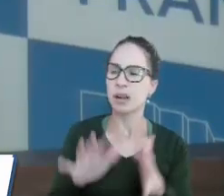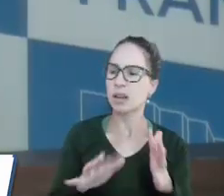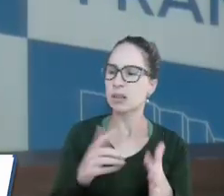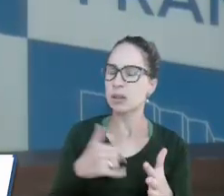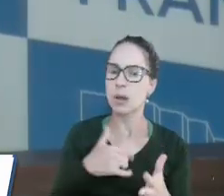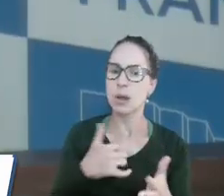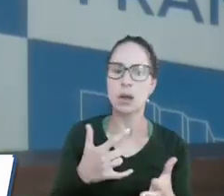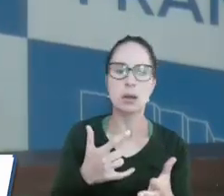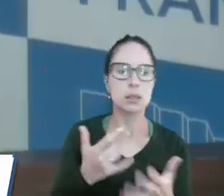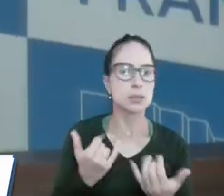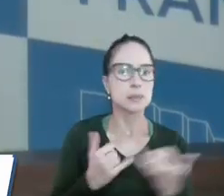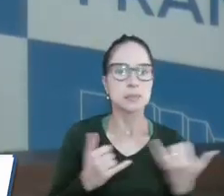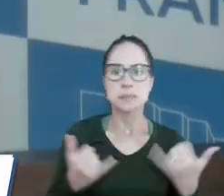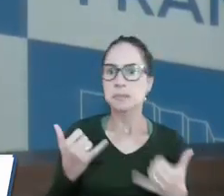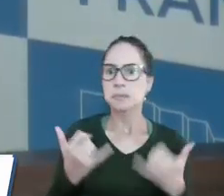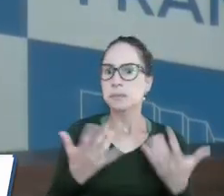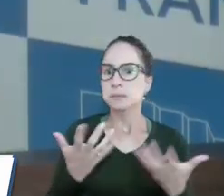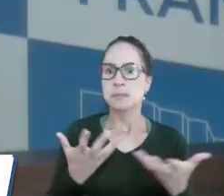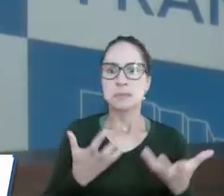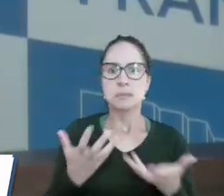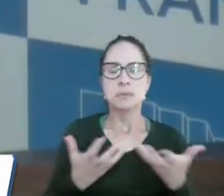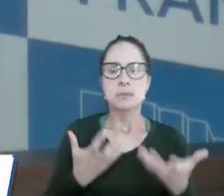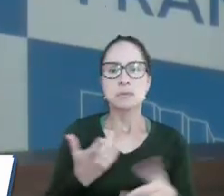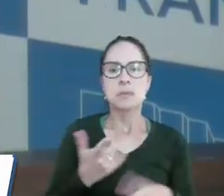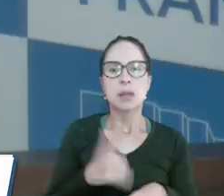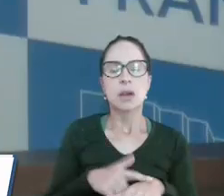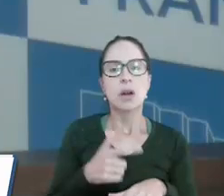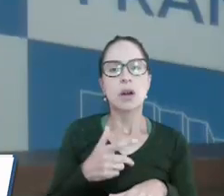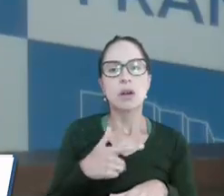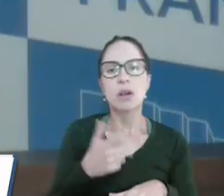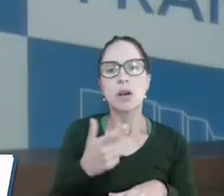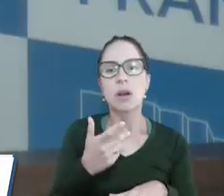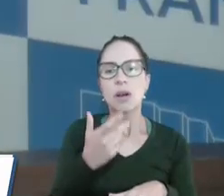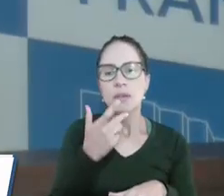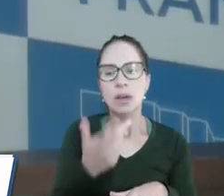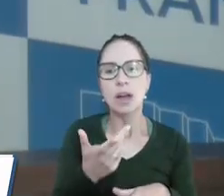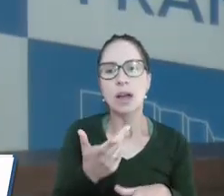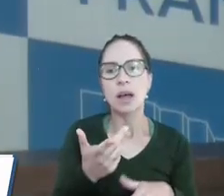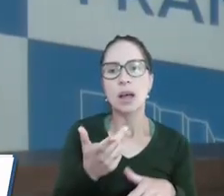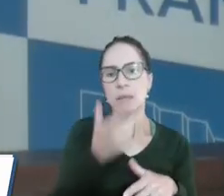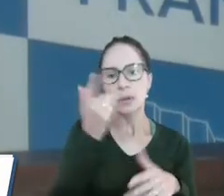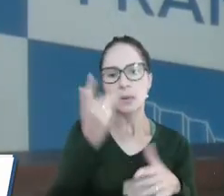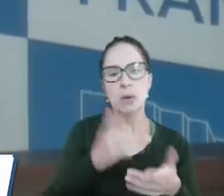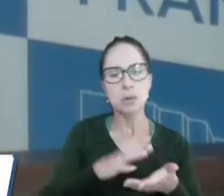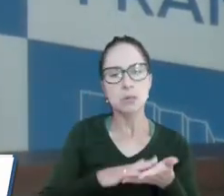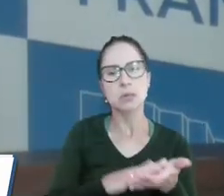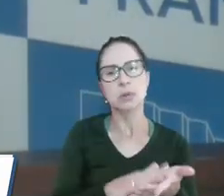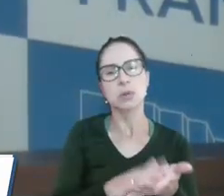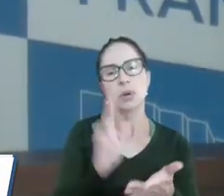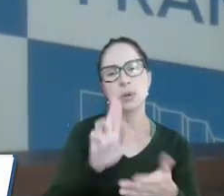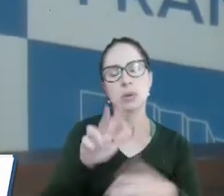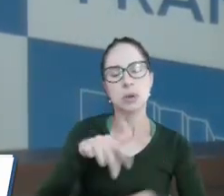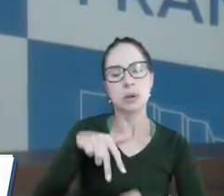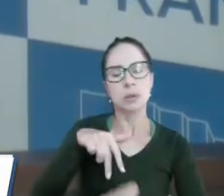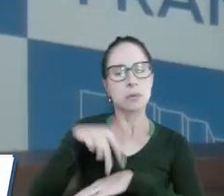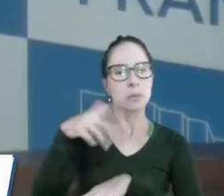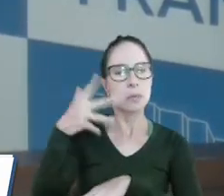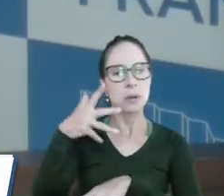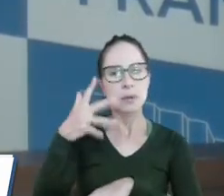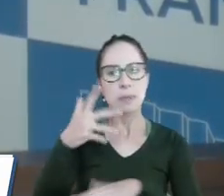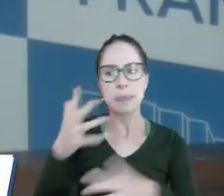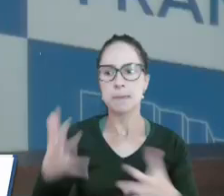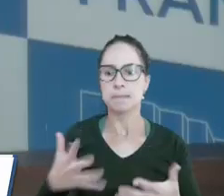do momento, principalmente às vezes quando tem um público que ovaciona aqueles que estão usando da palavra, ele se